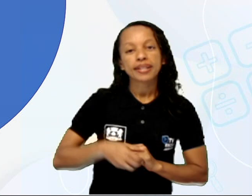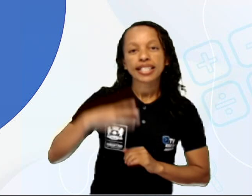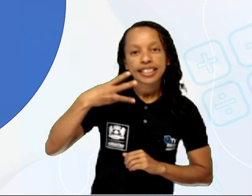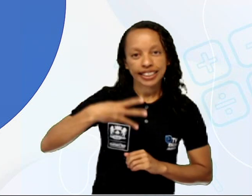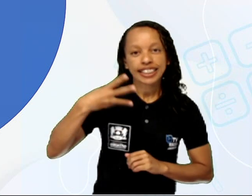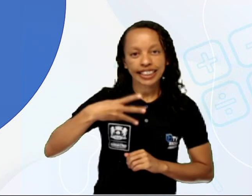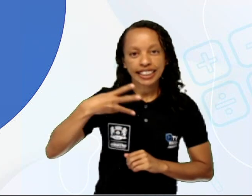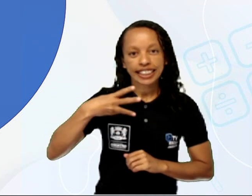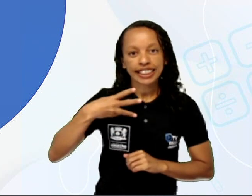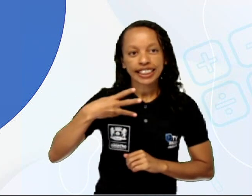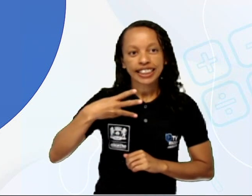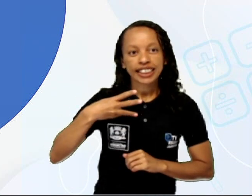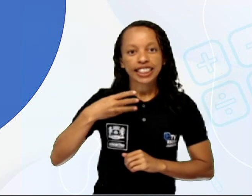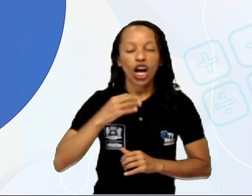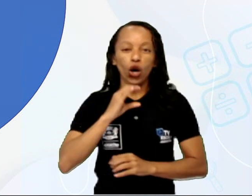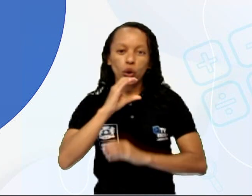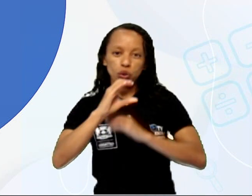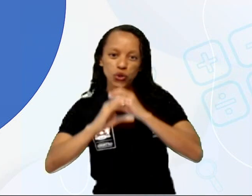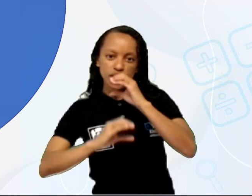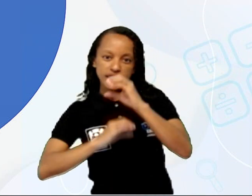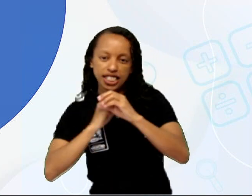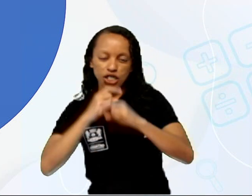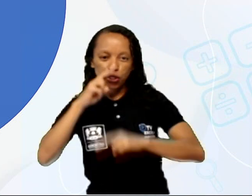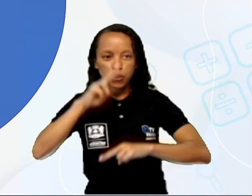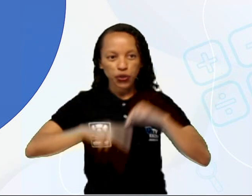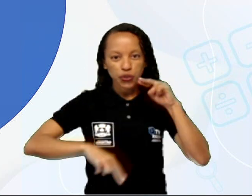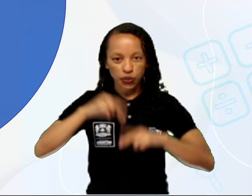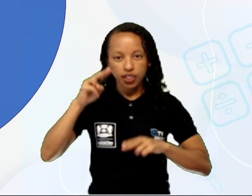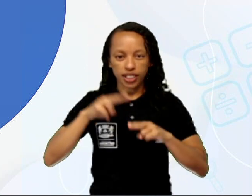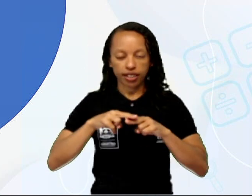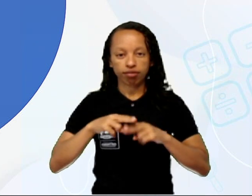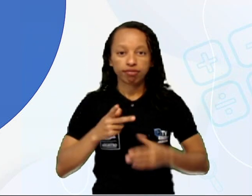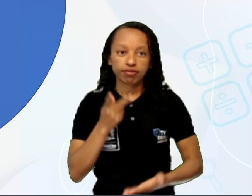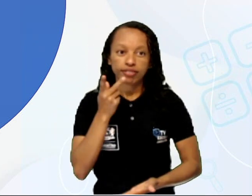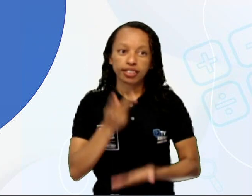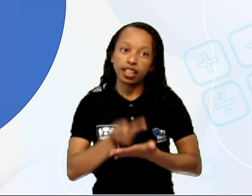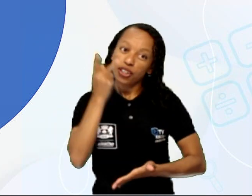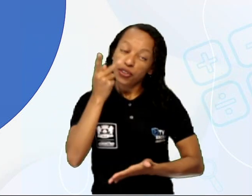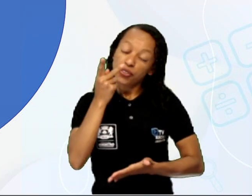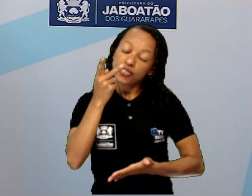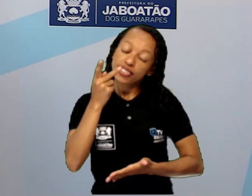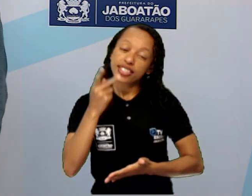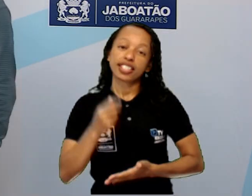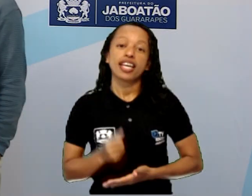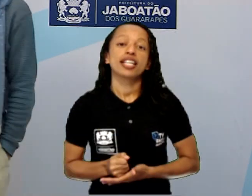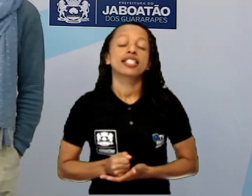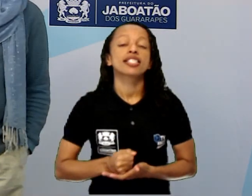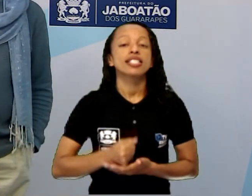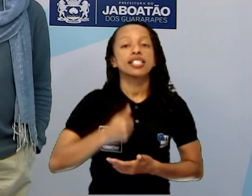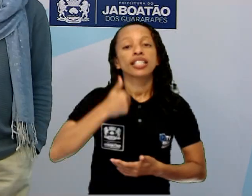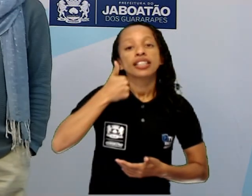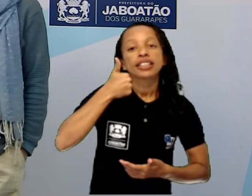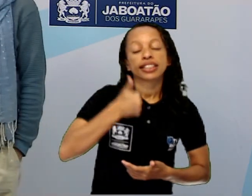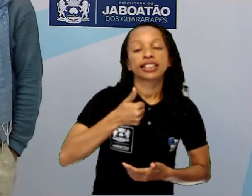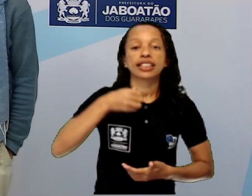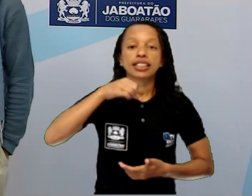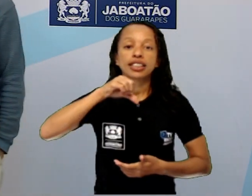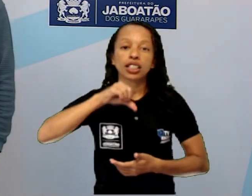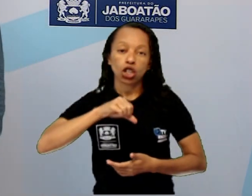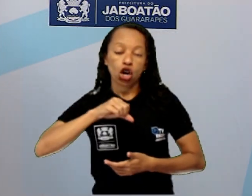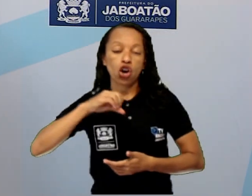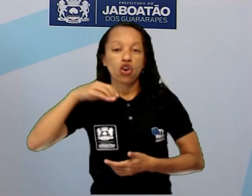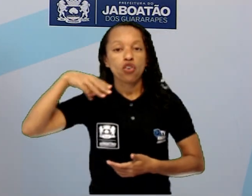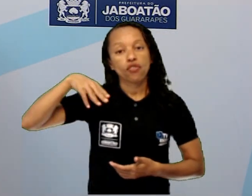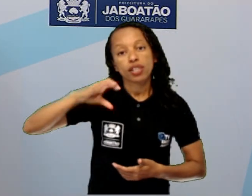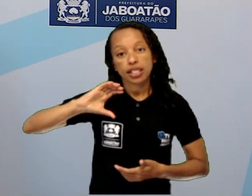O ciclo junino ele acontece de 19 de março, que é o dia de São José, e vai até 29 de junho, dia de São Pedro.